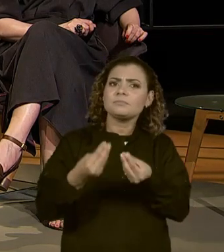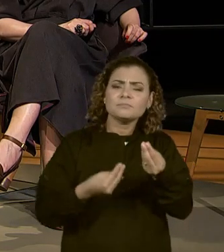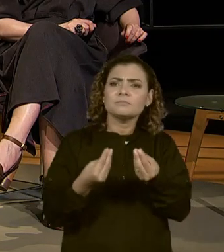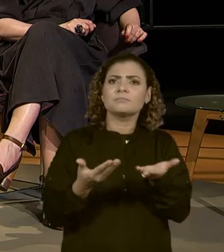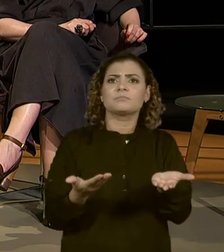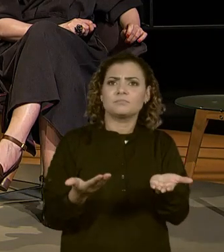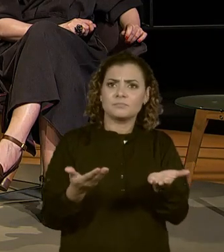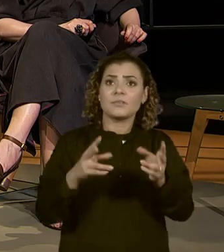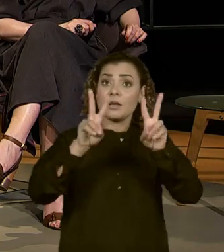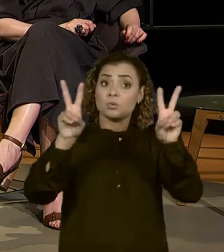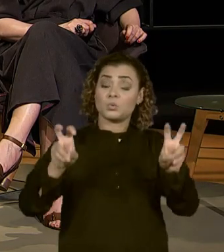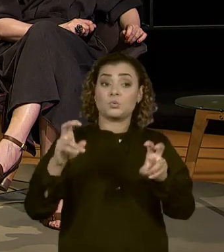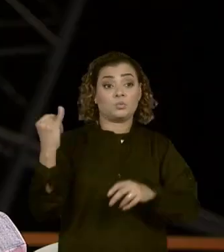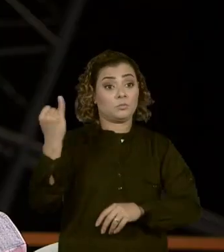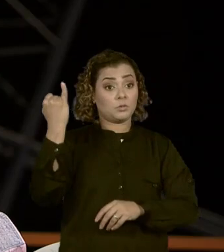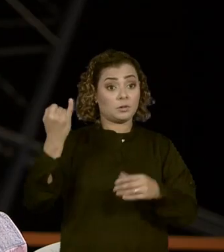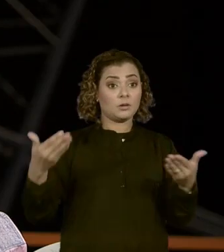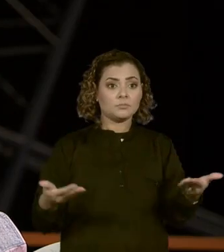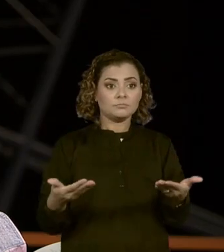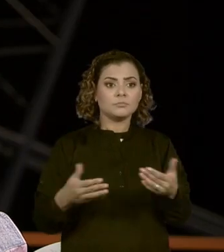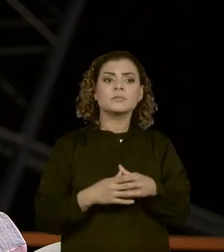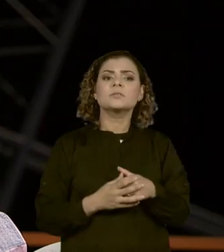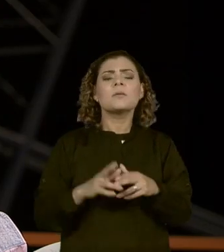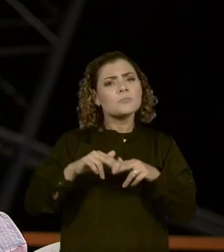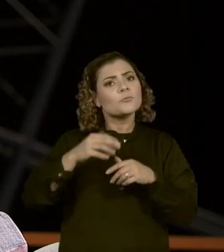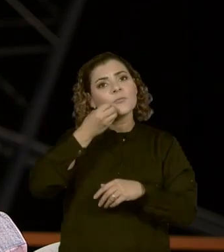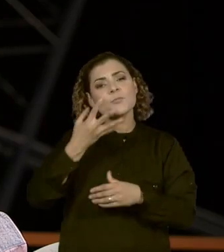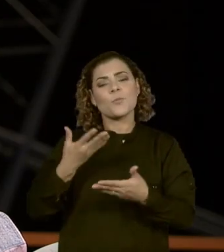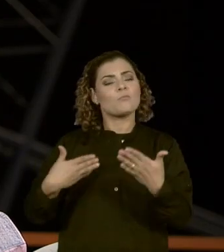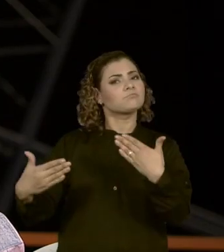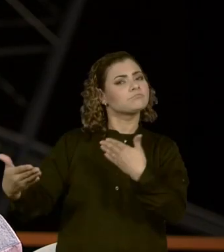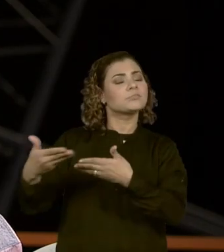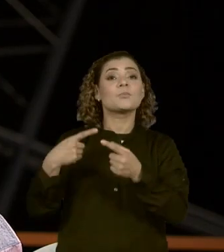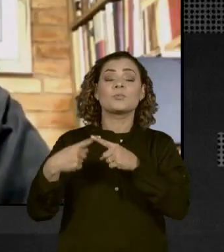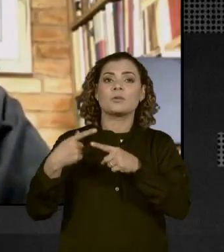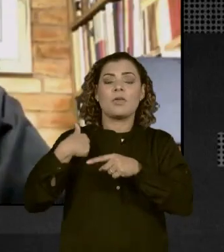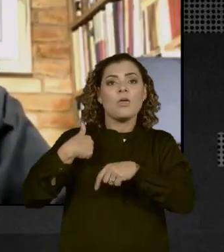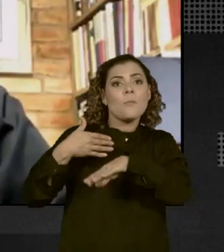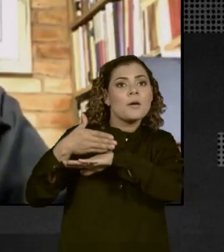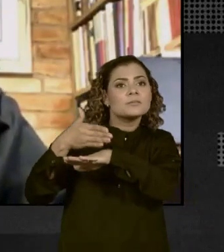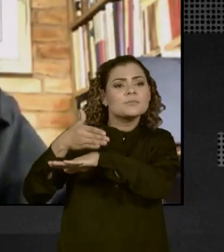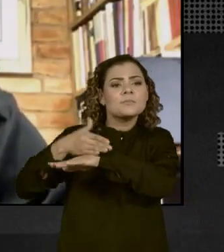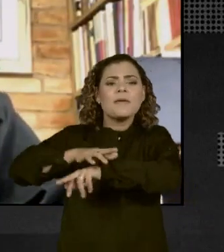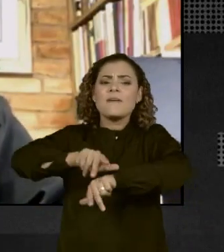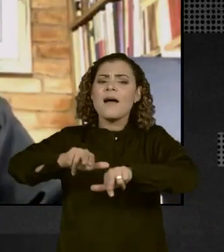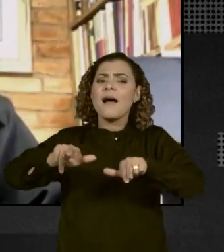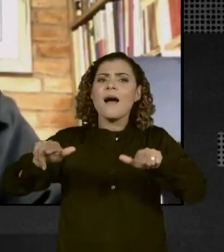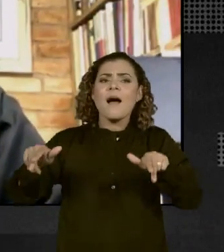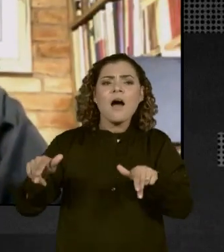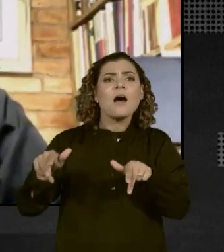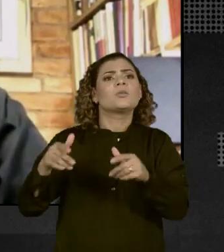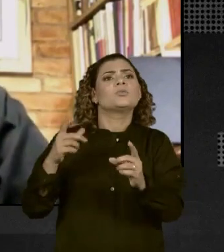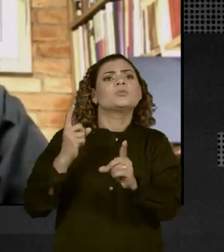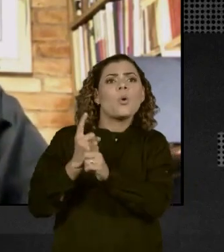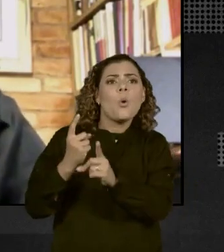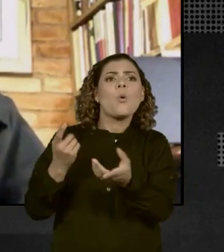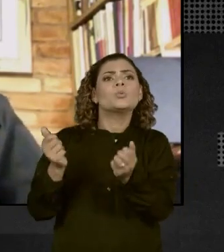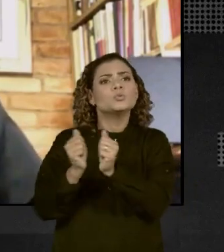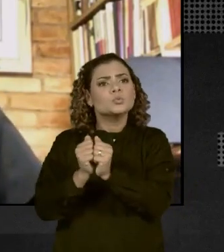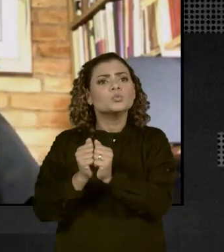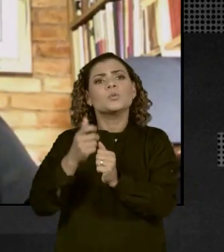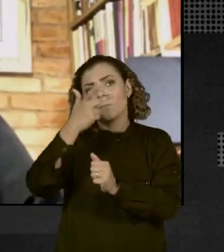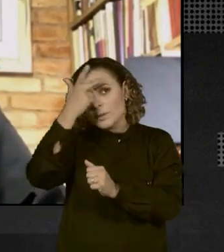difíceis relação, a relação é difícil. Então, como todos nós deveríamos rever os nossos